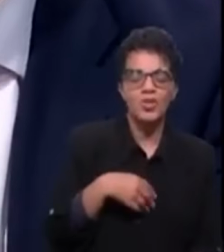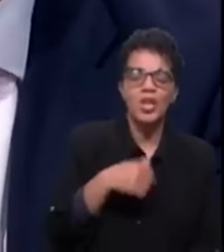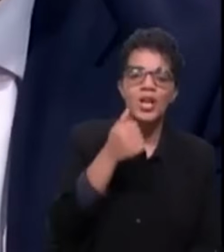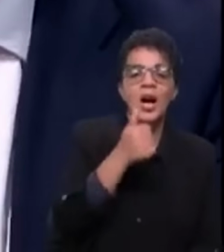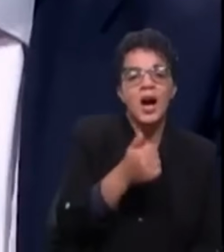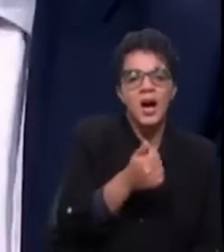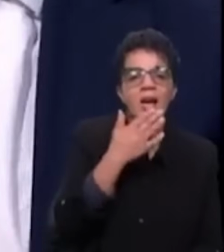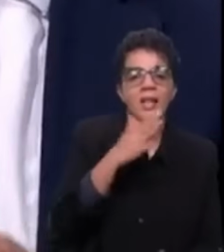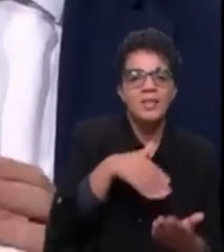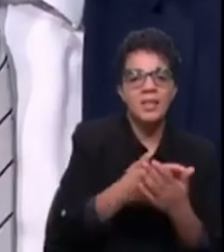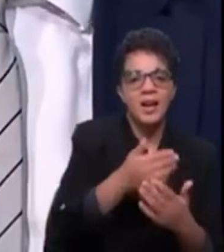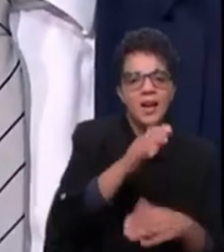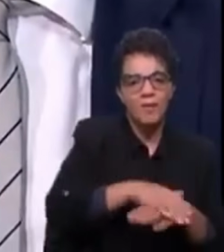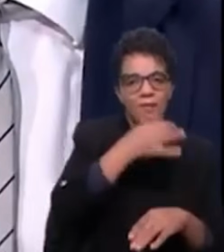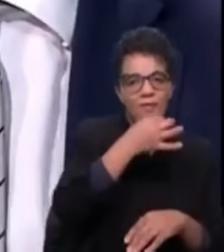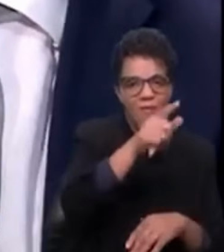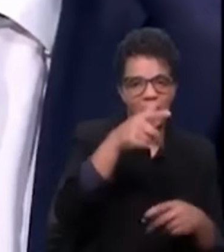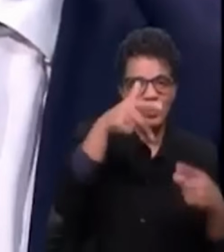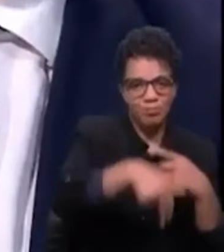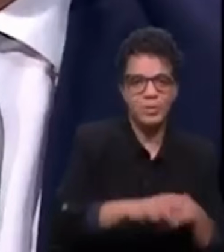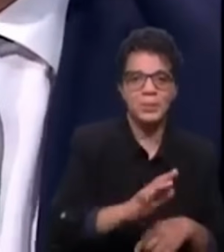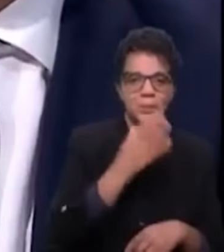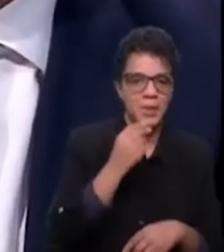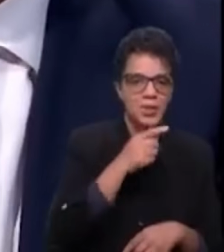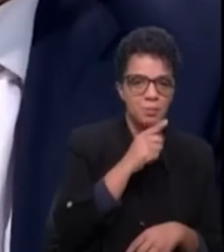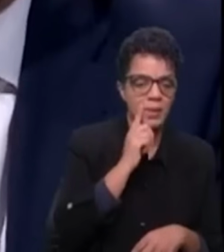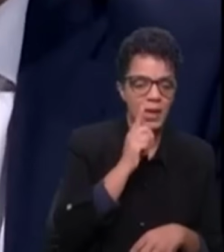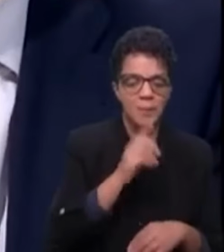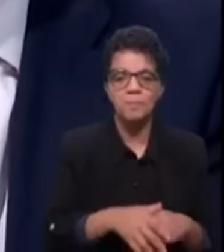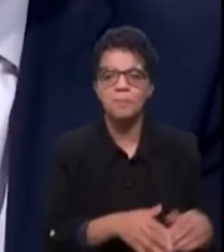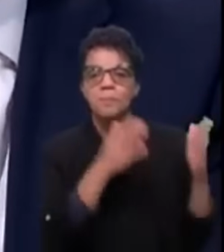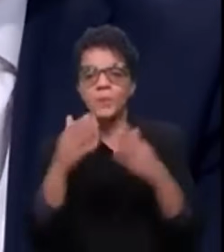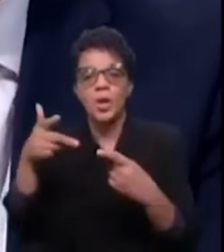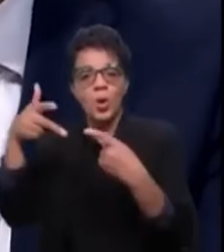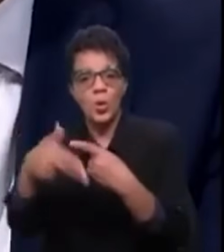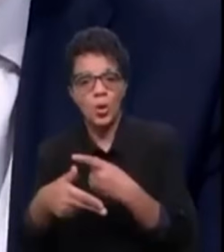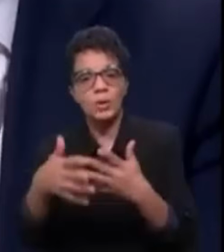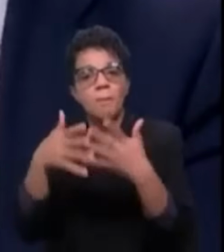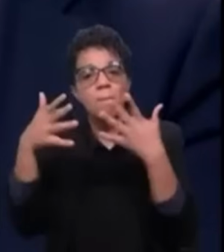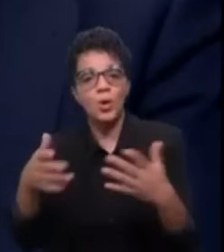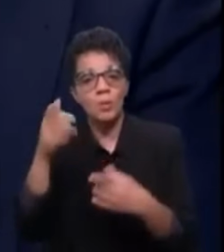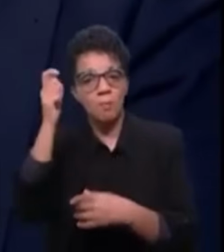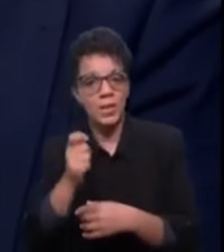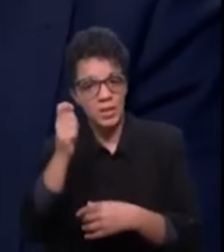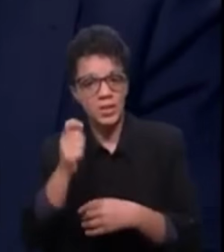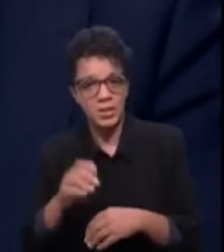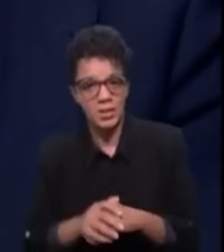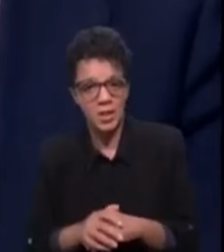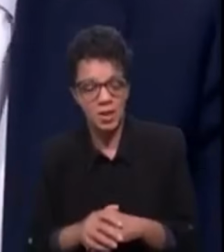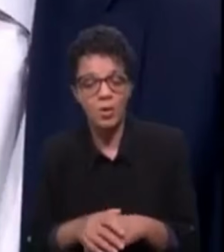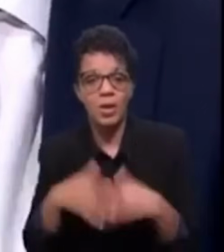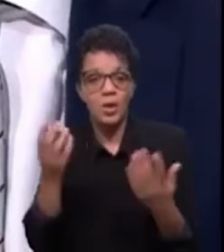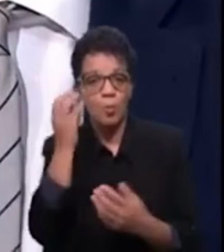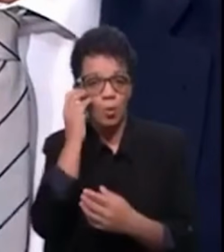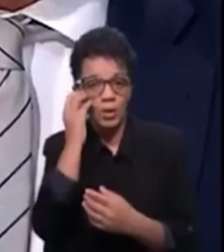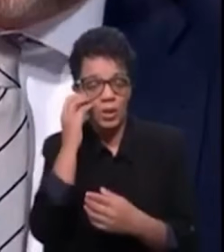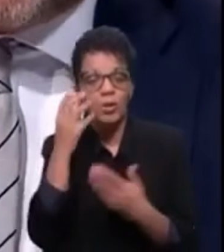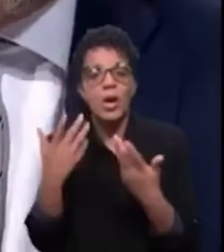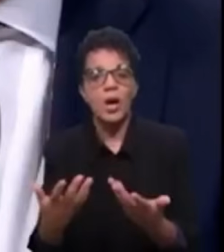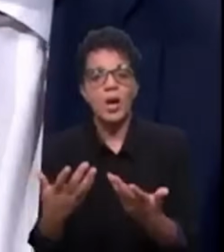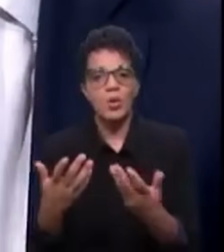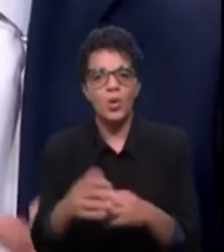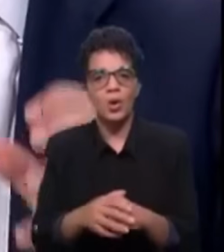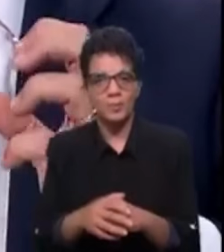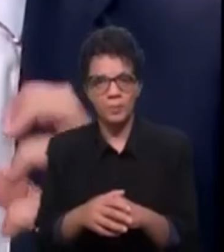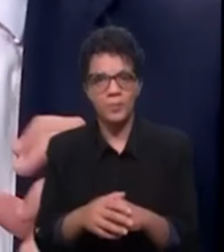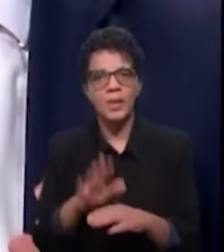está monro foi Líder parlamentar do maior corte de pensões da nossa história portanto Lu Montenegro agora quando us a